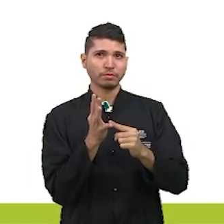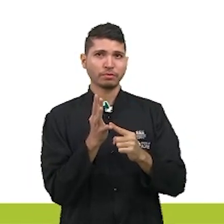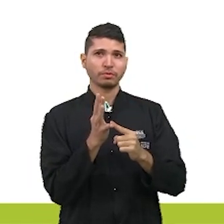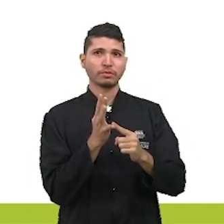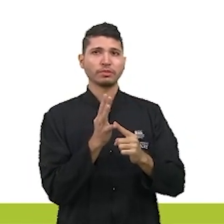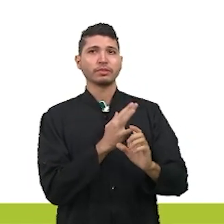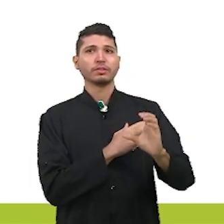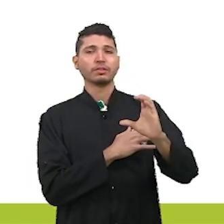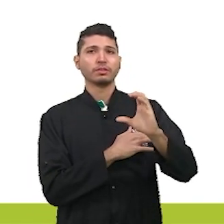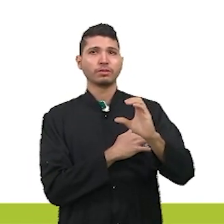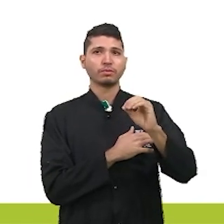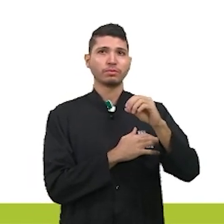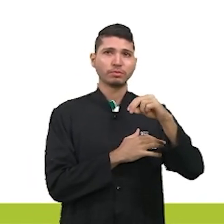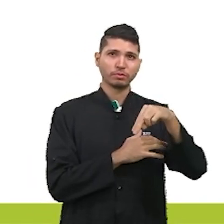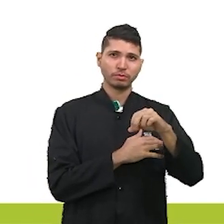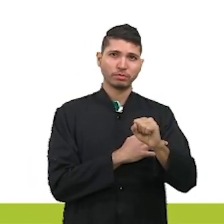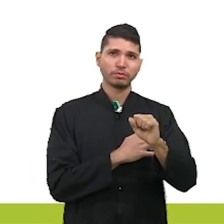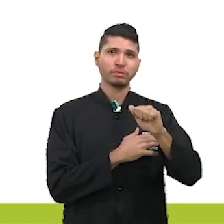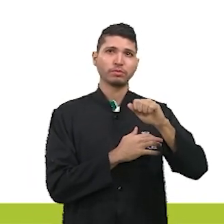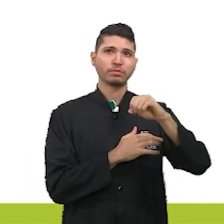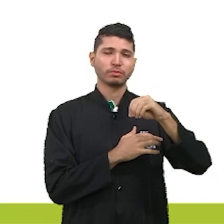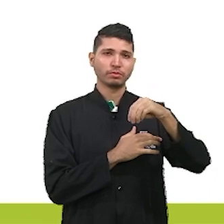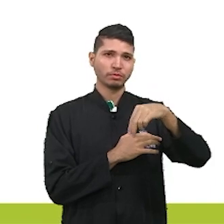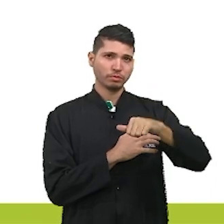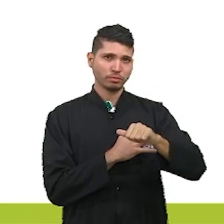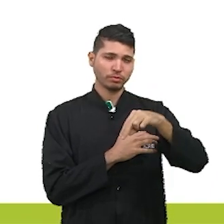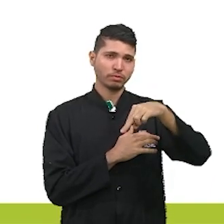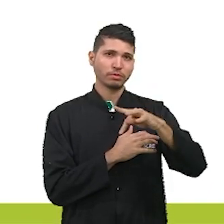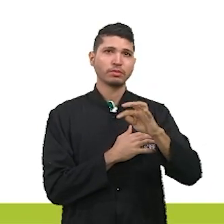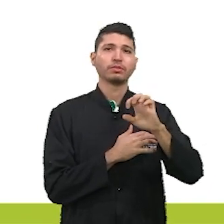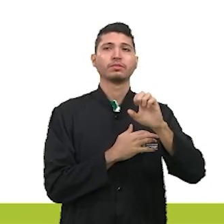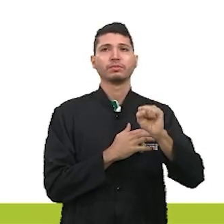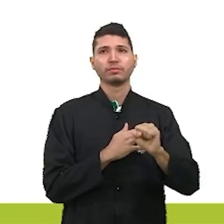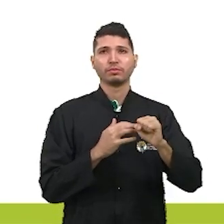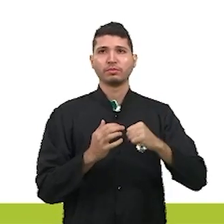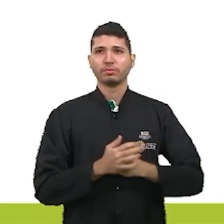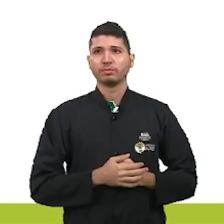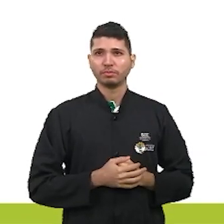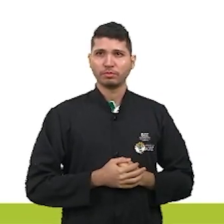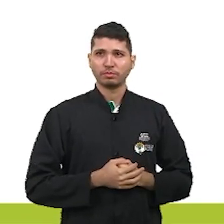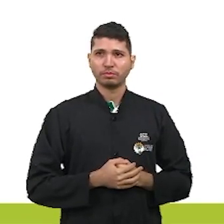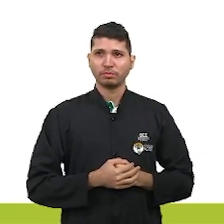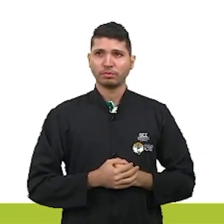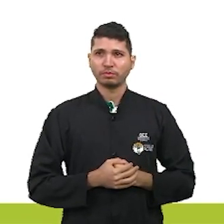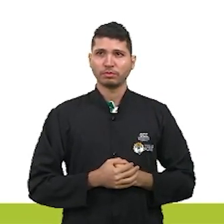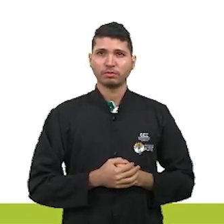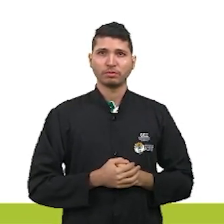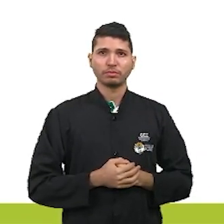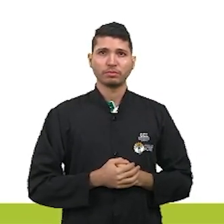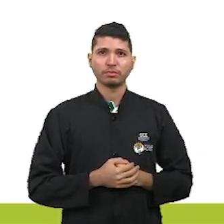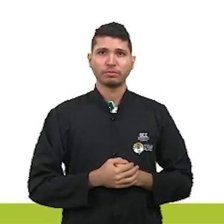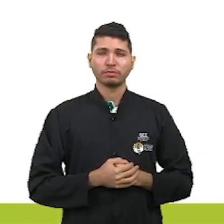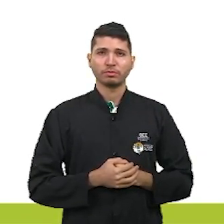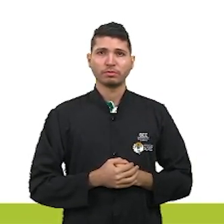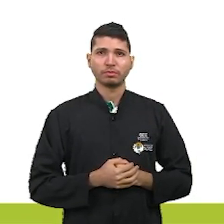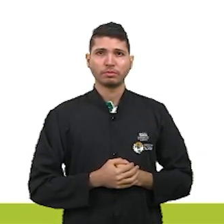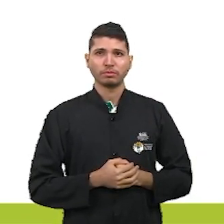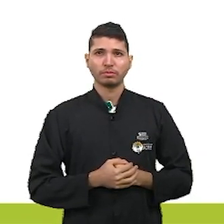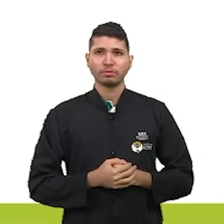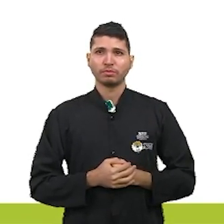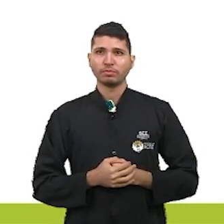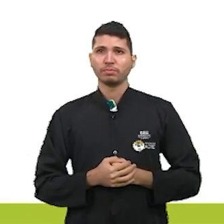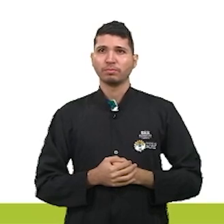quantos? Por quantos anagramas? Eu vou contar o seguinte. Ó. Quantas são as vogais? 1,